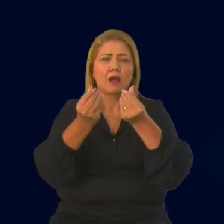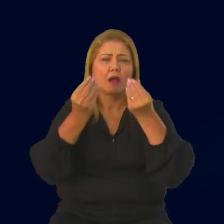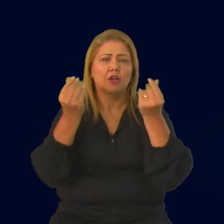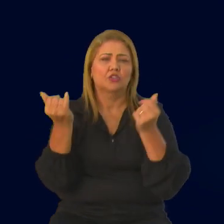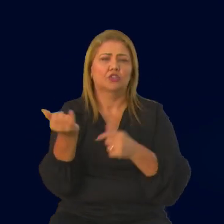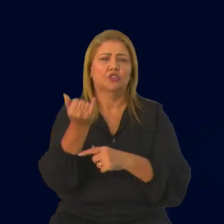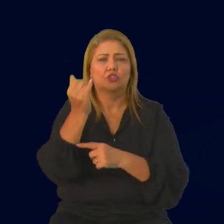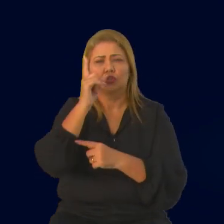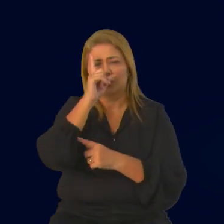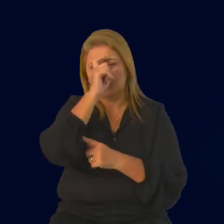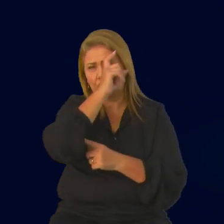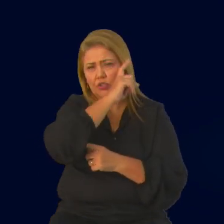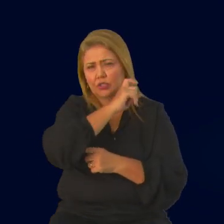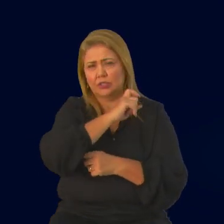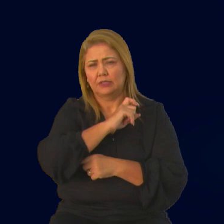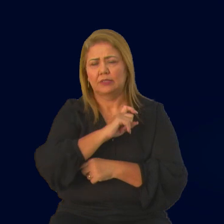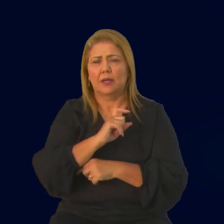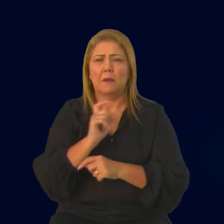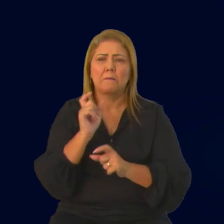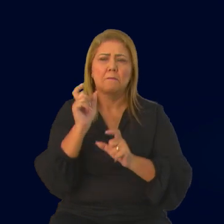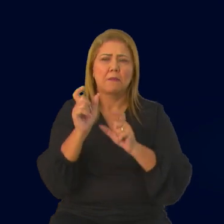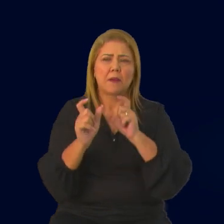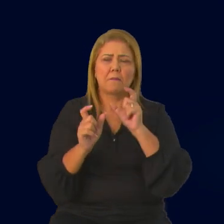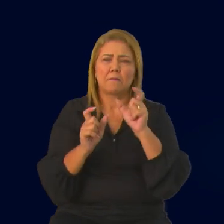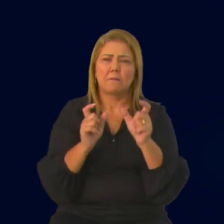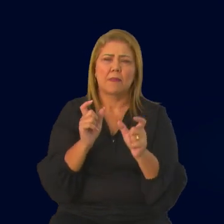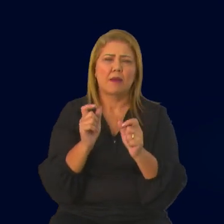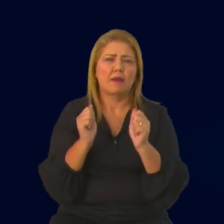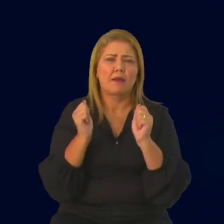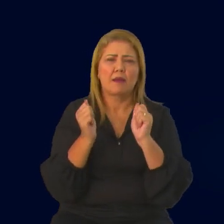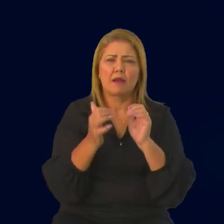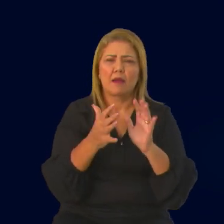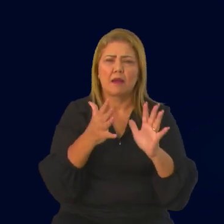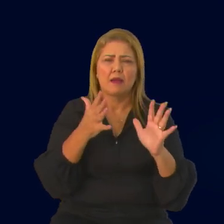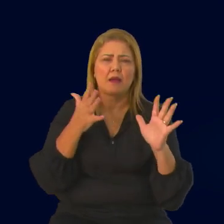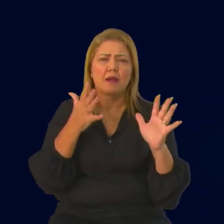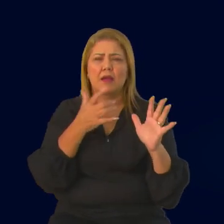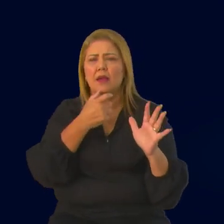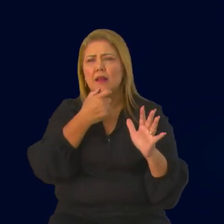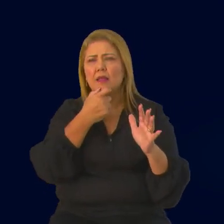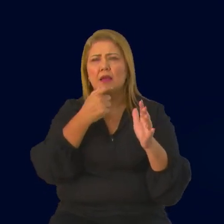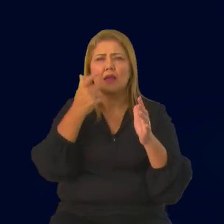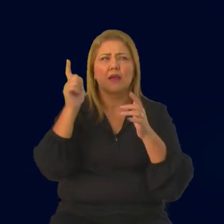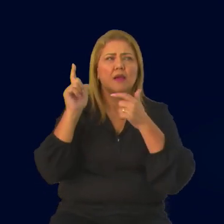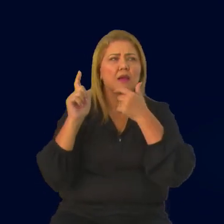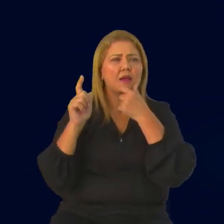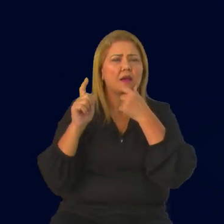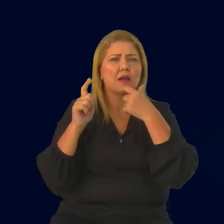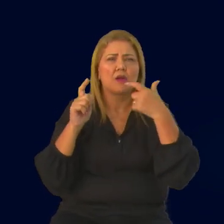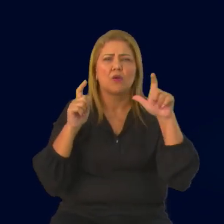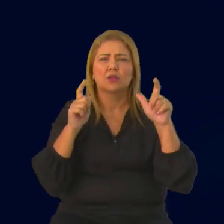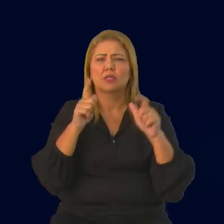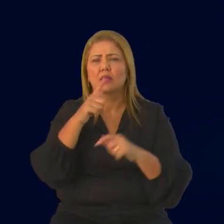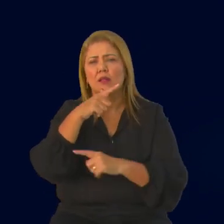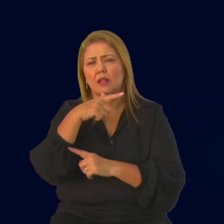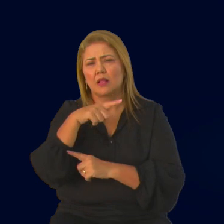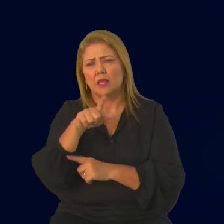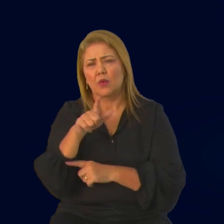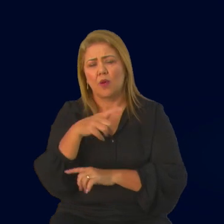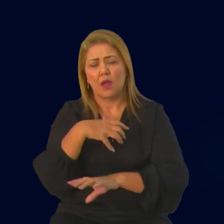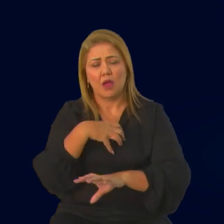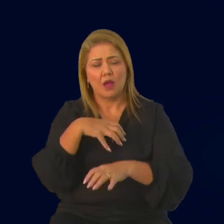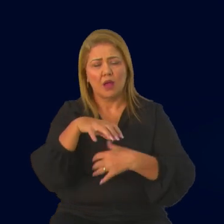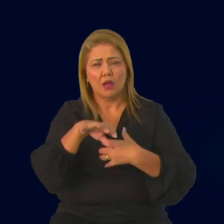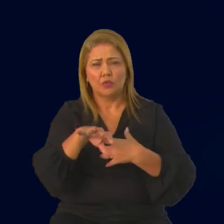difíceis, termos em inglês, em outra língua. Nós não estamos tendo a empatia